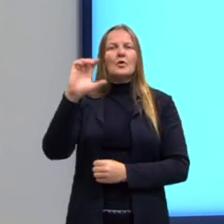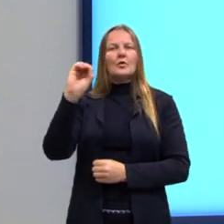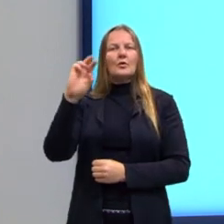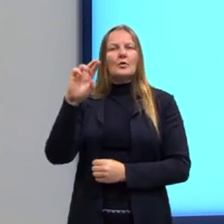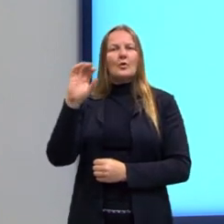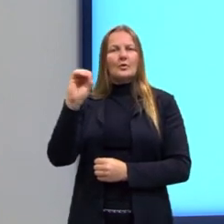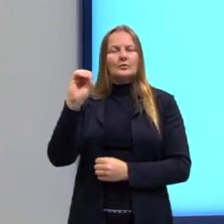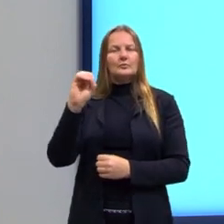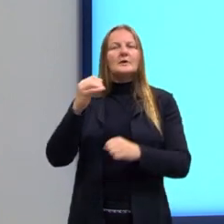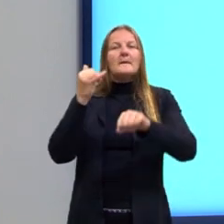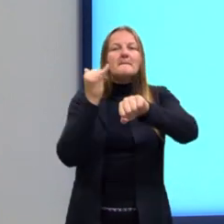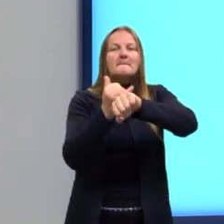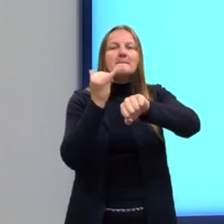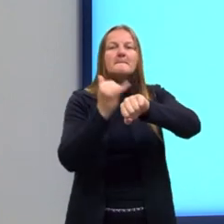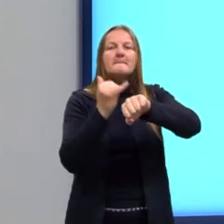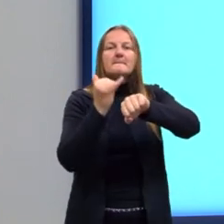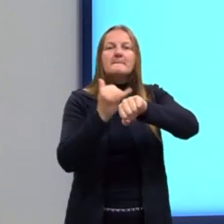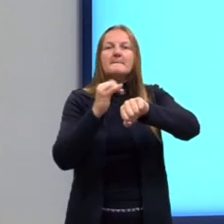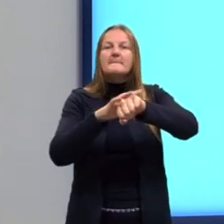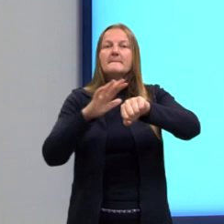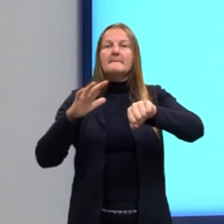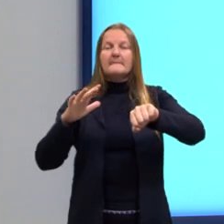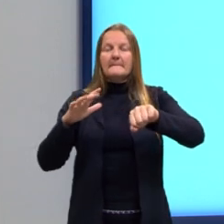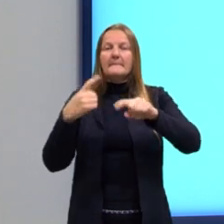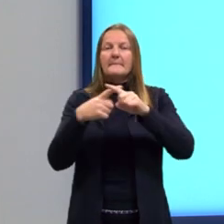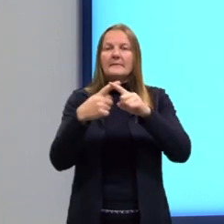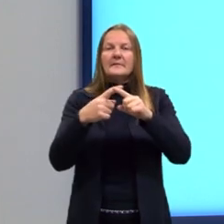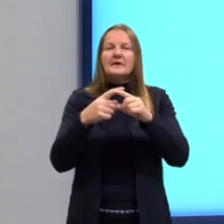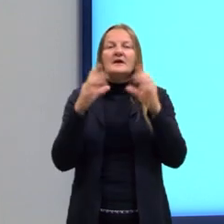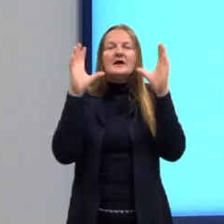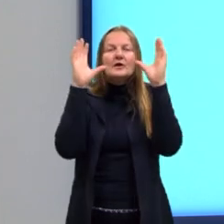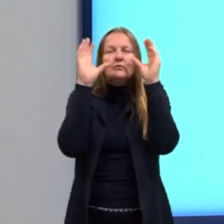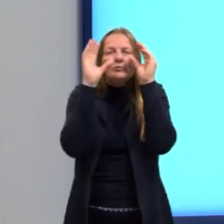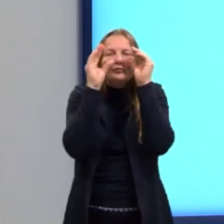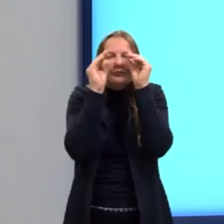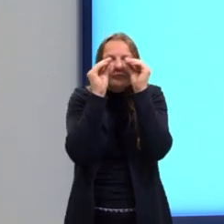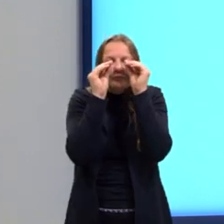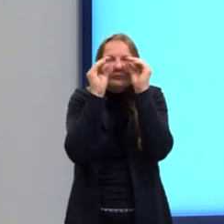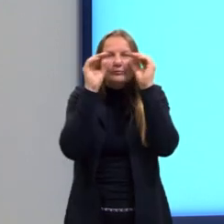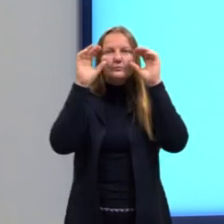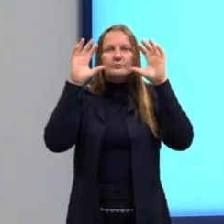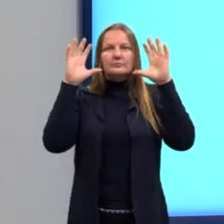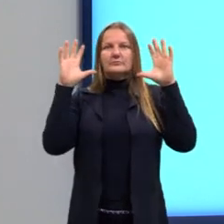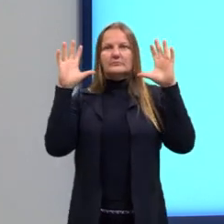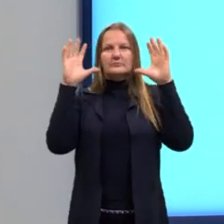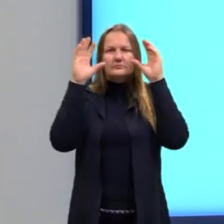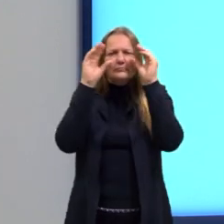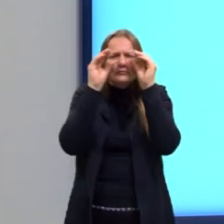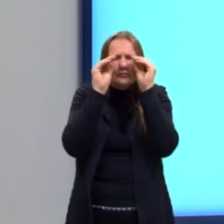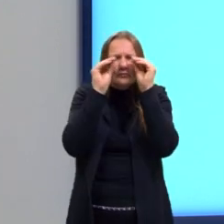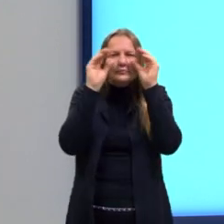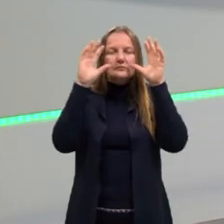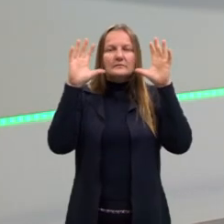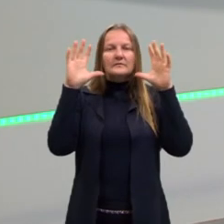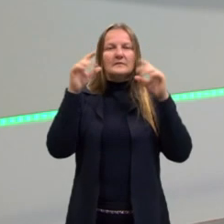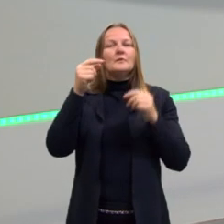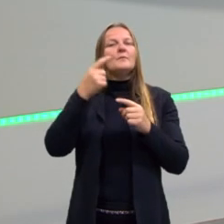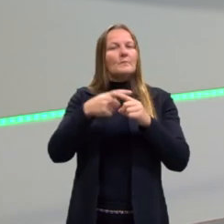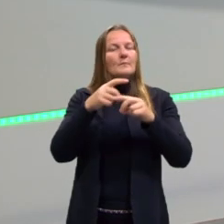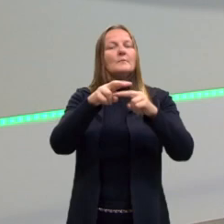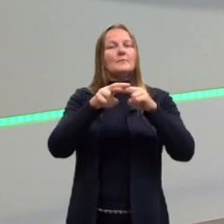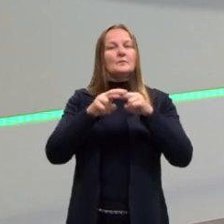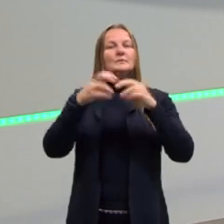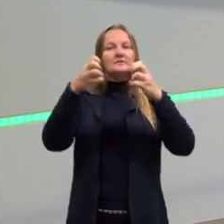a prata metálica que tem essa capacidade de escurecer a lente do óculos de grau e